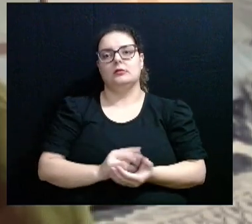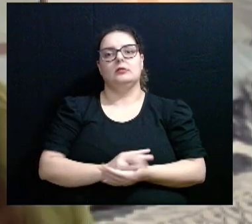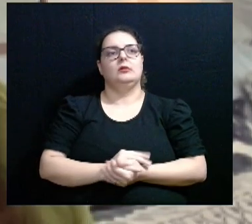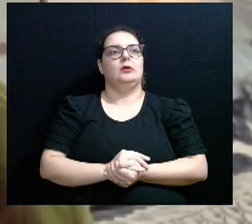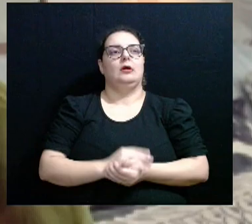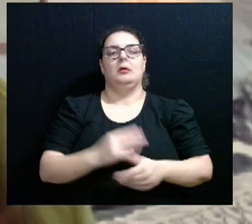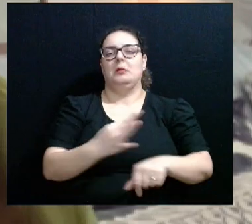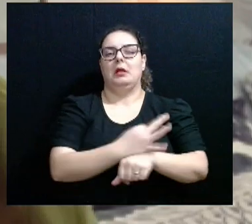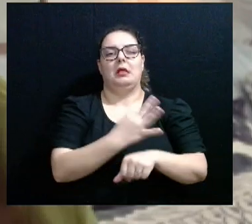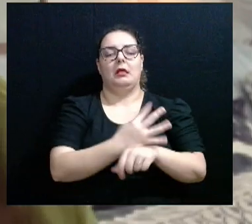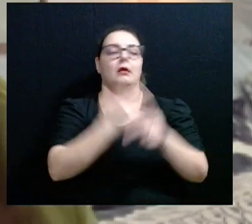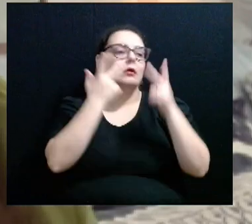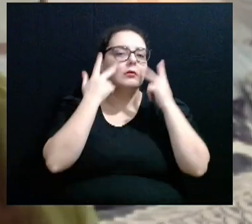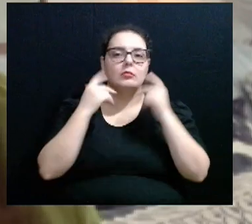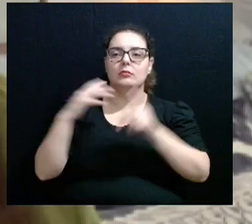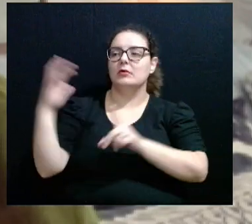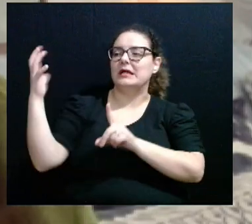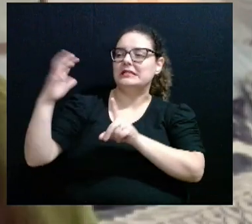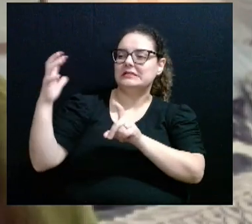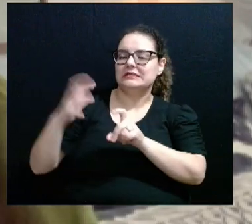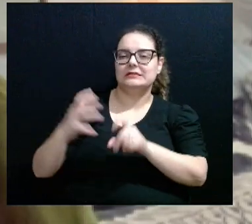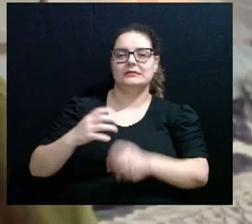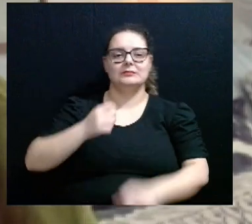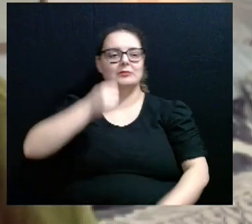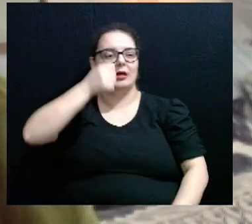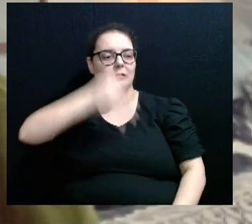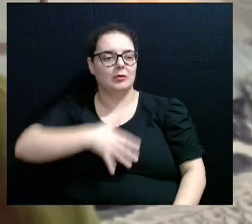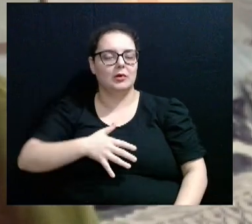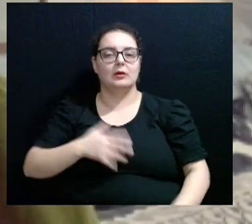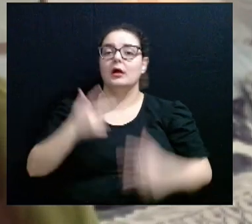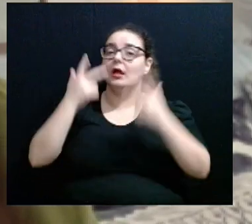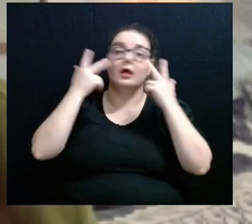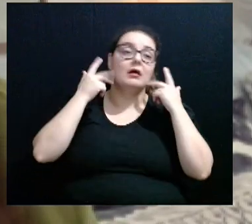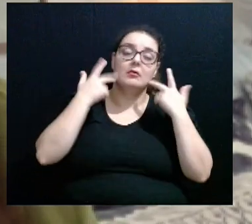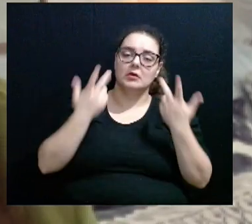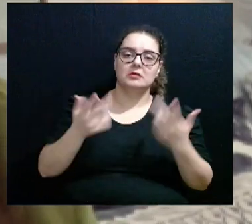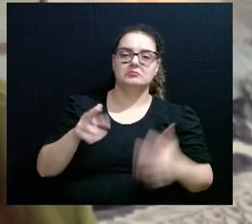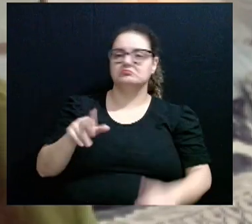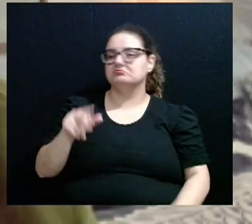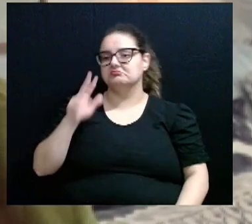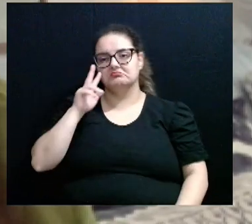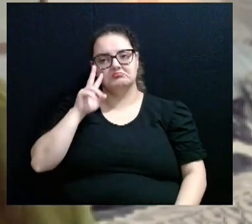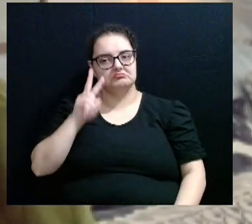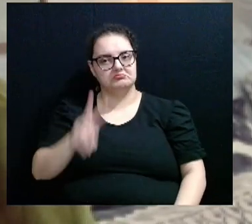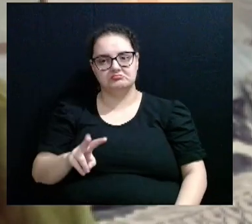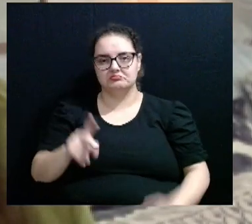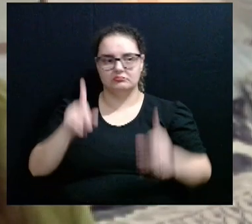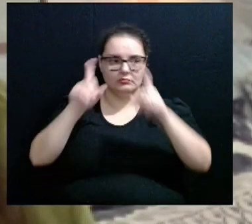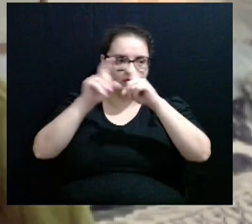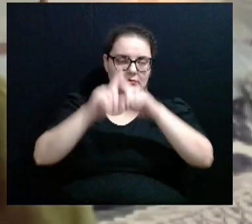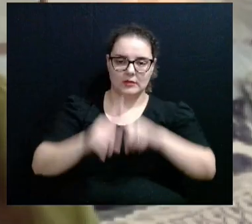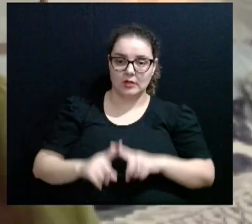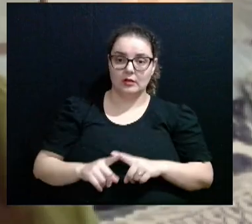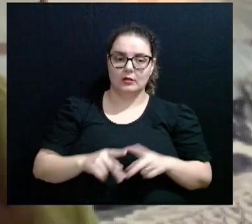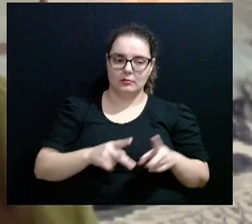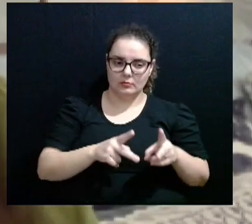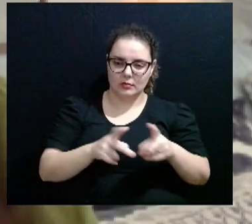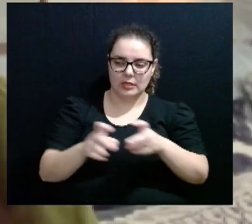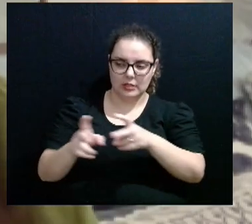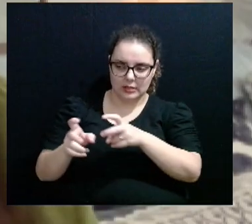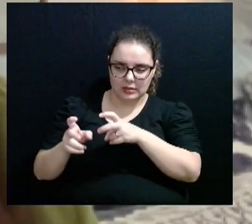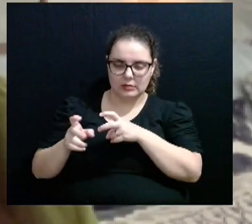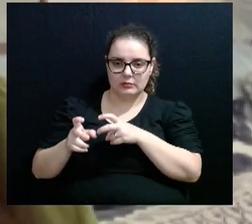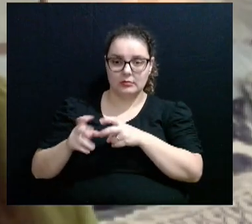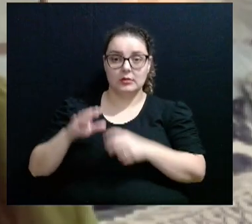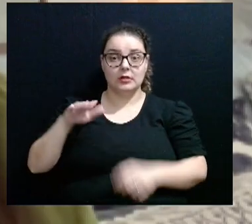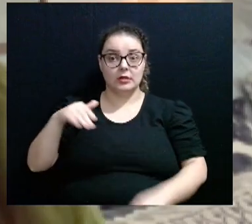o abuso. Então eu, Renata, nunca vivi de fato nenhum desses desafios, mas eu enxergava isso ao redor. E quando eu olho também